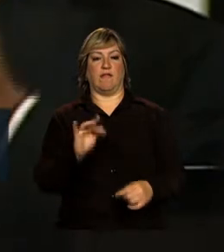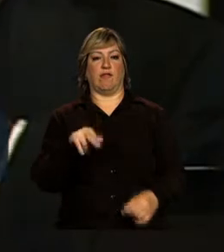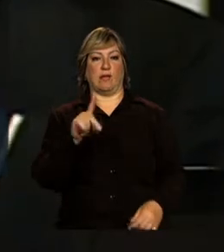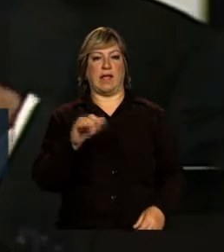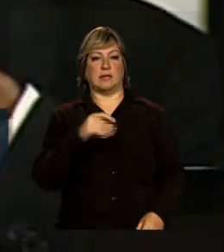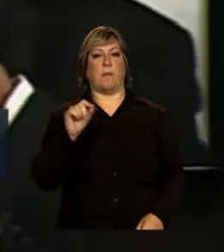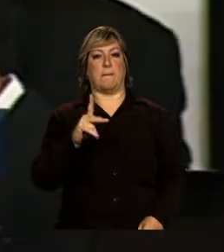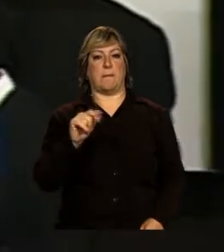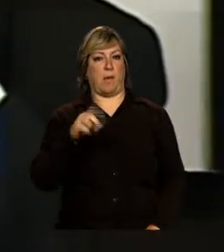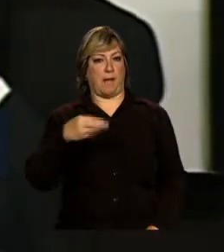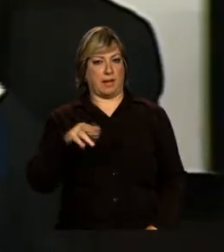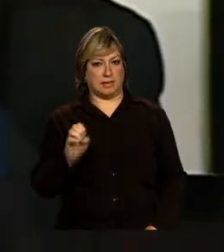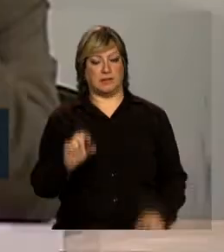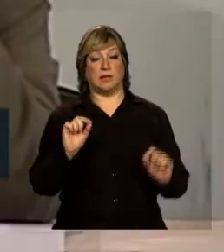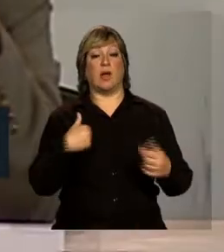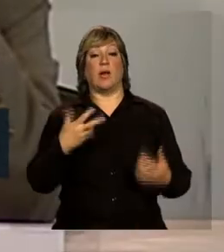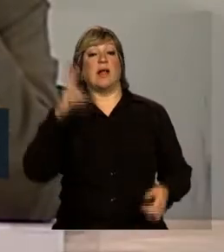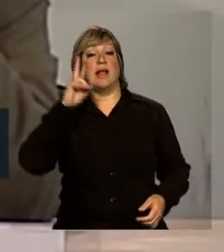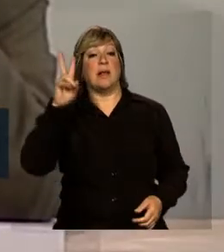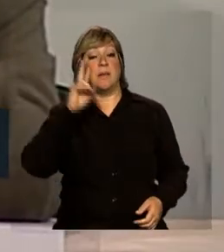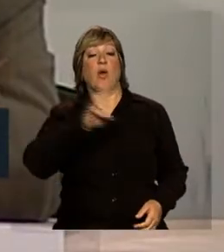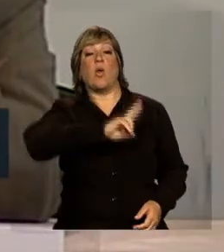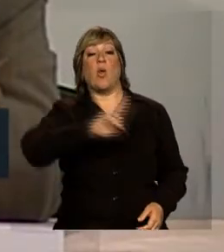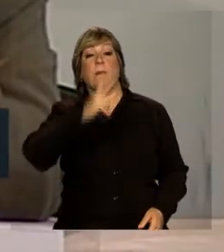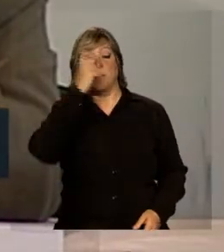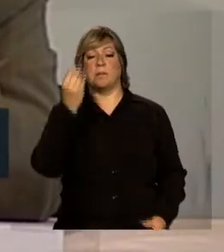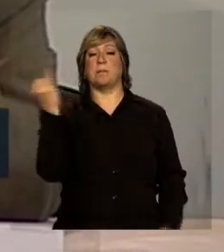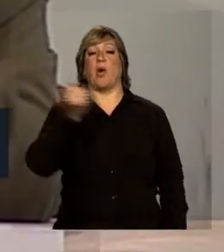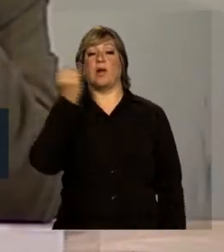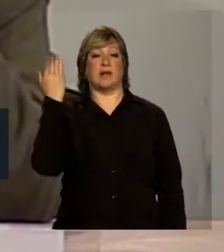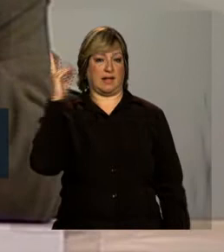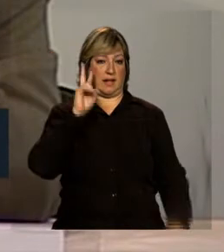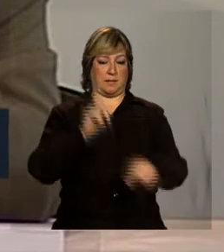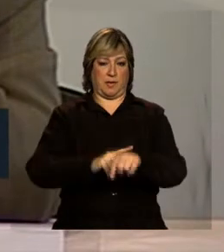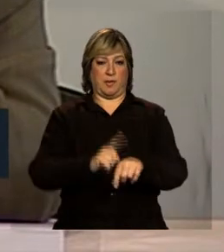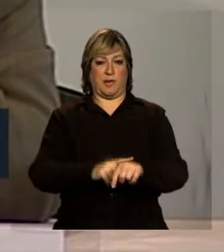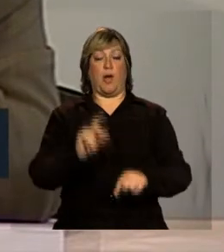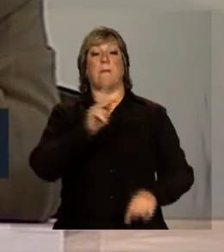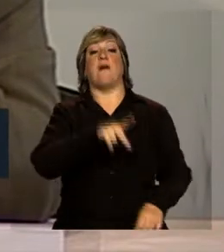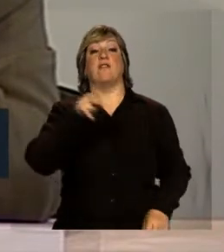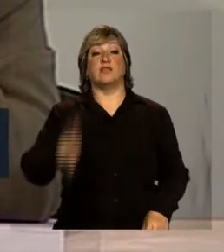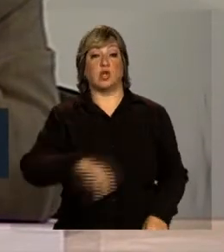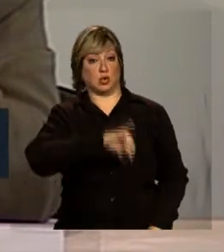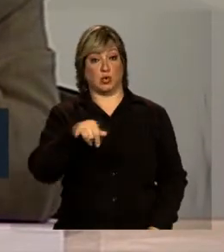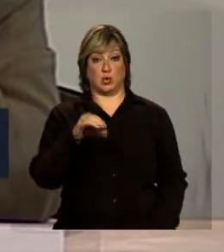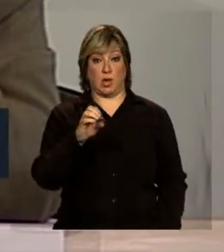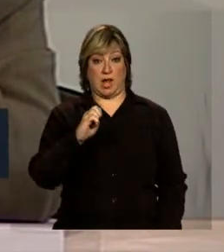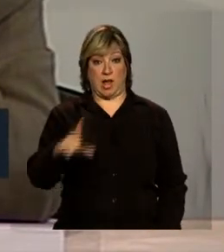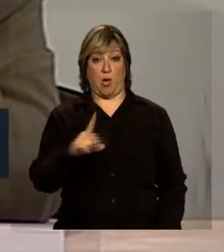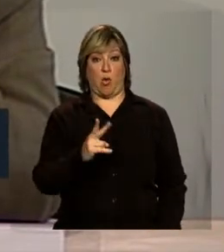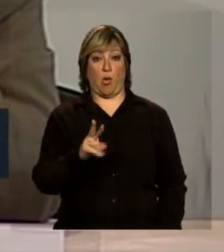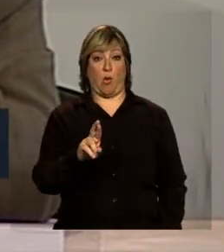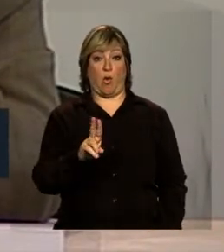queria lembrar aqui o nome de uma pessoa que foi muito importante naquele momento, o professor Joel Rufino dos Santos,